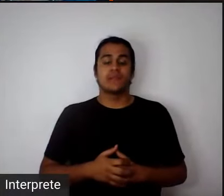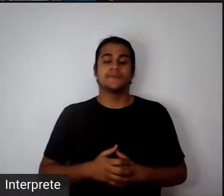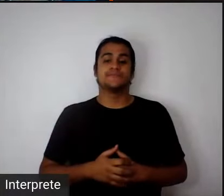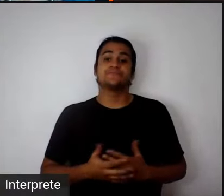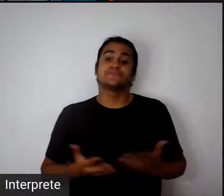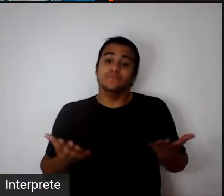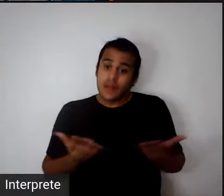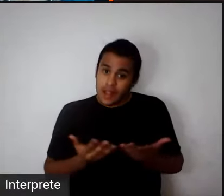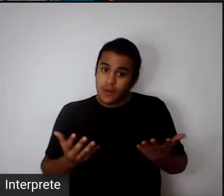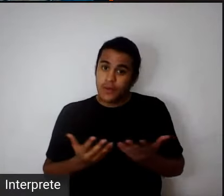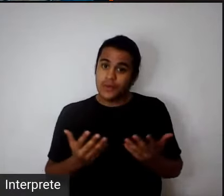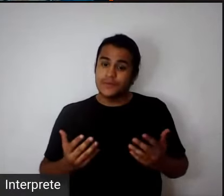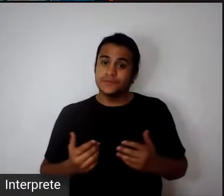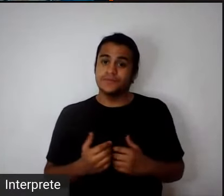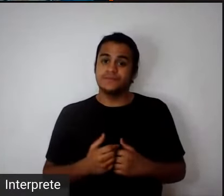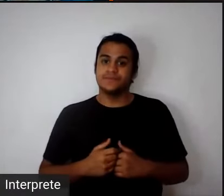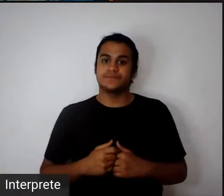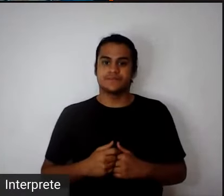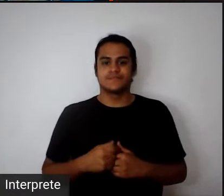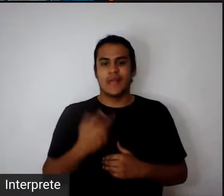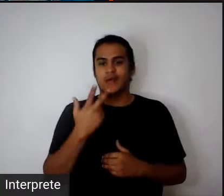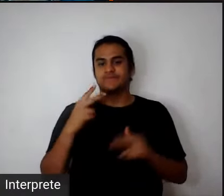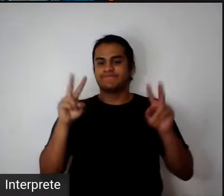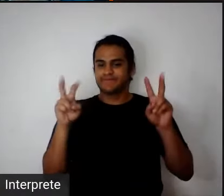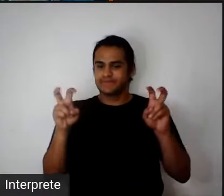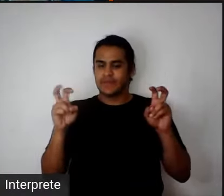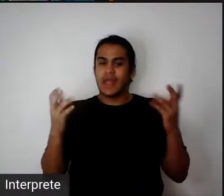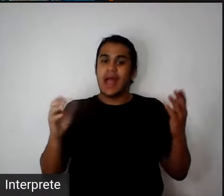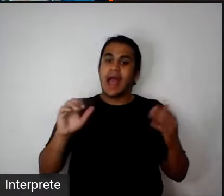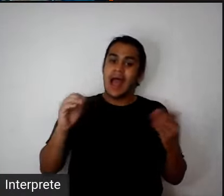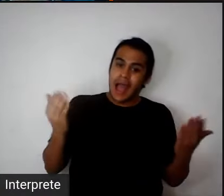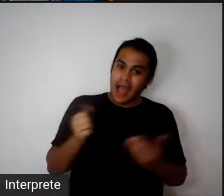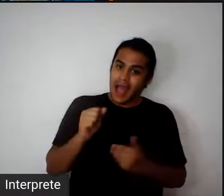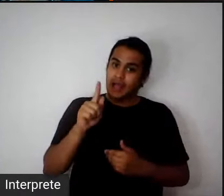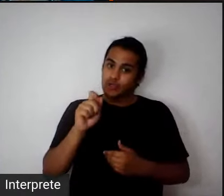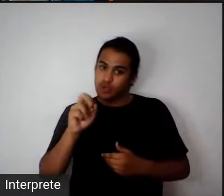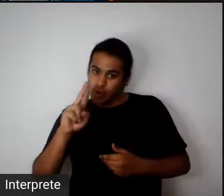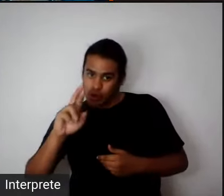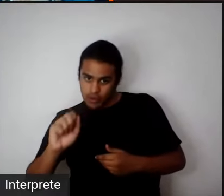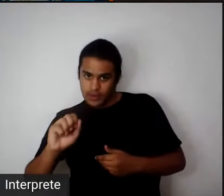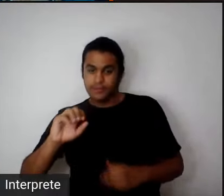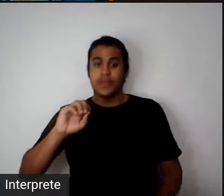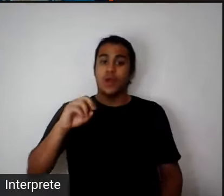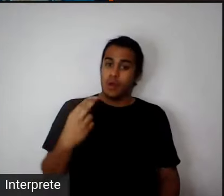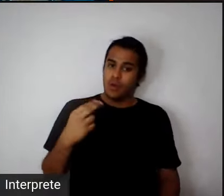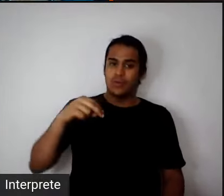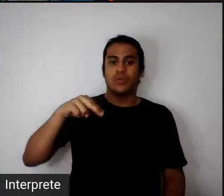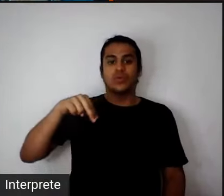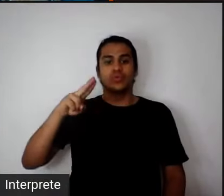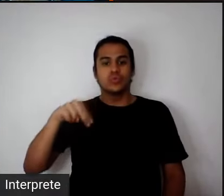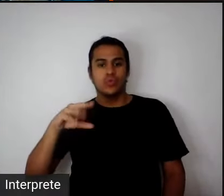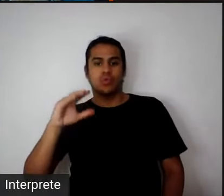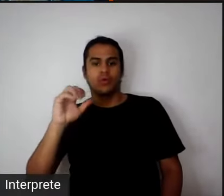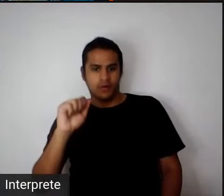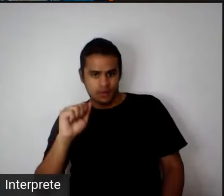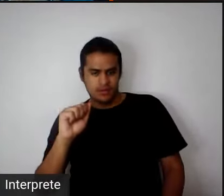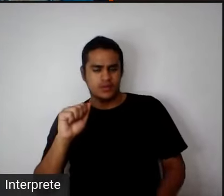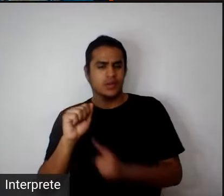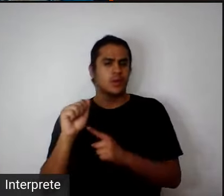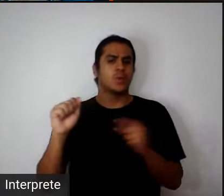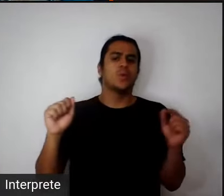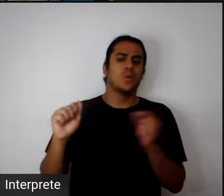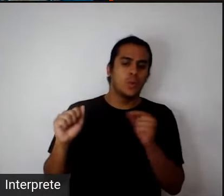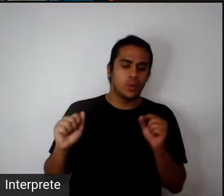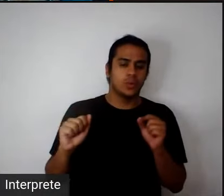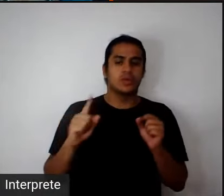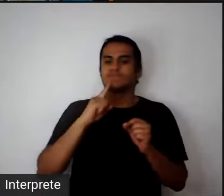Devolução, né, Agora ou Nunca, a Devolução, é uma exposição voltada para a produção em vídeo, né? A gente até começa